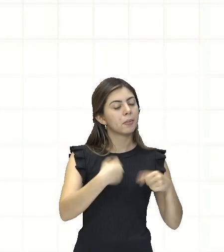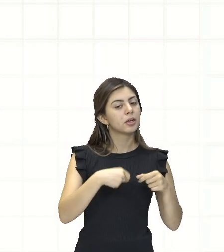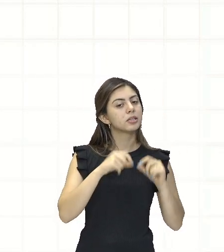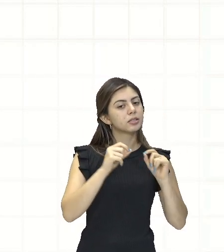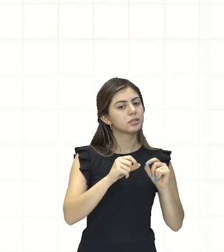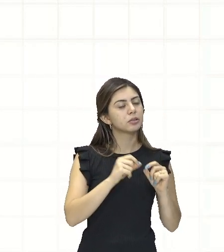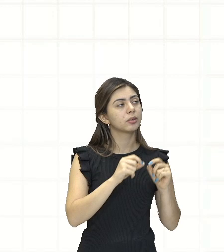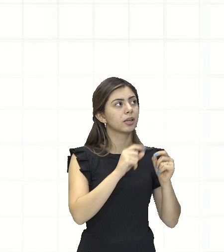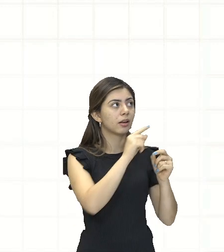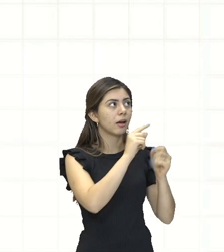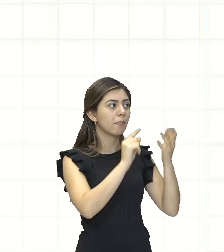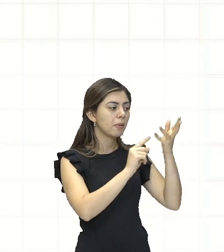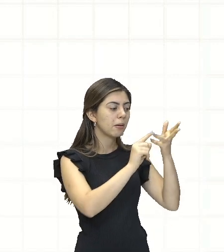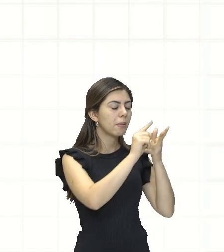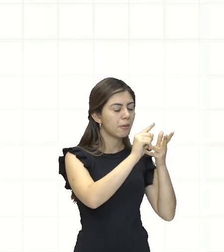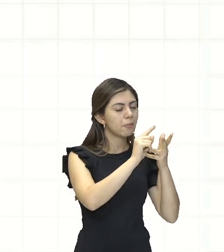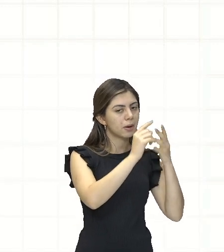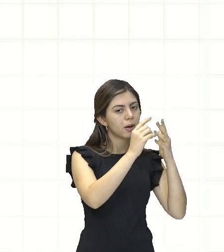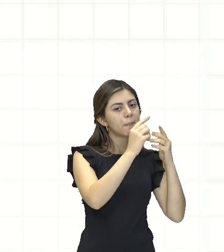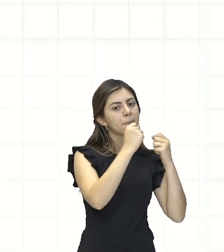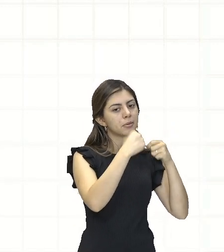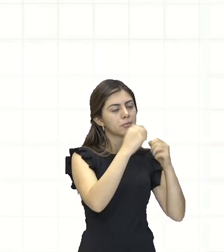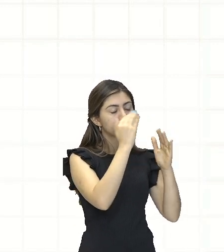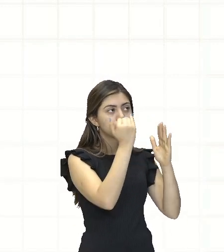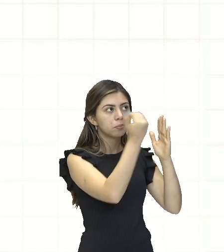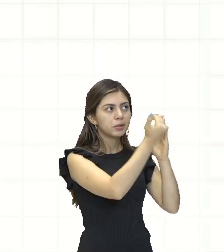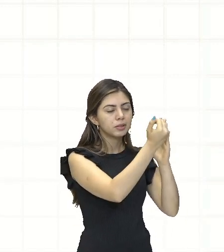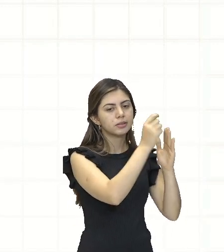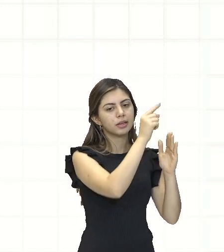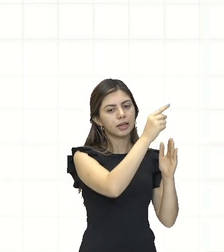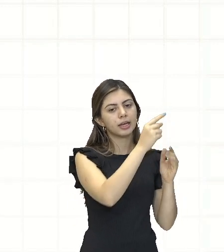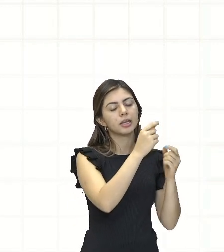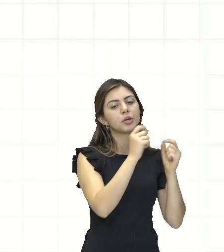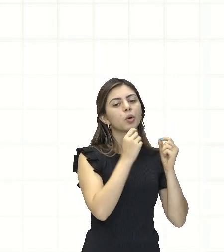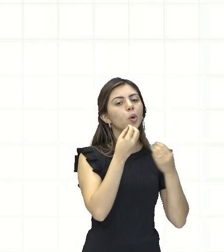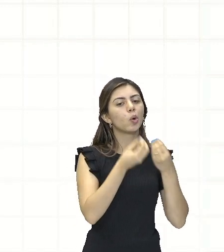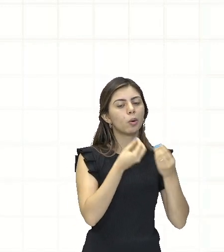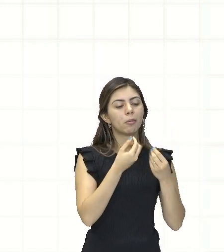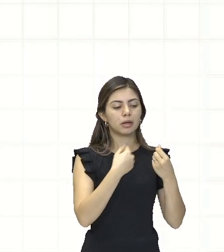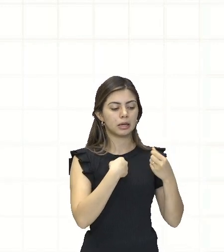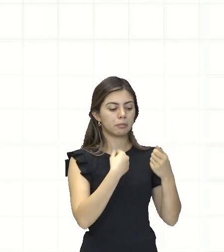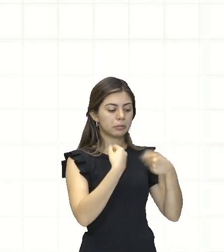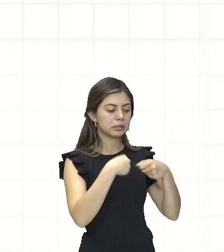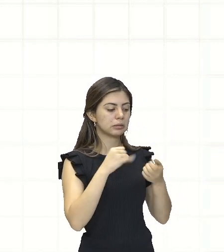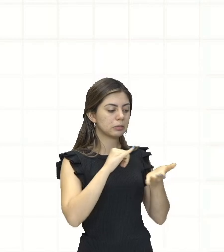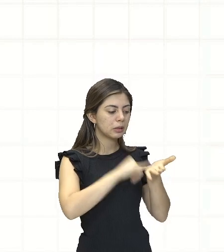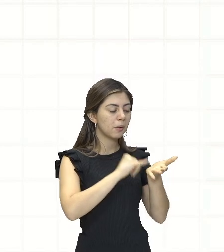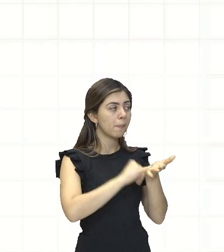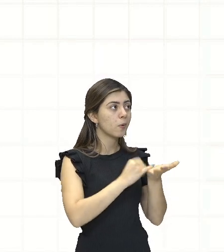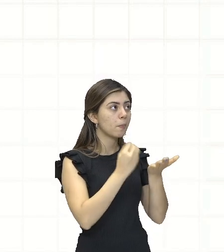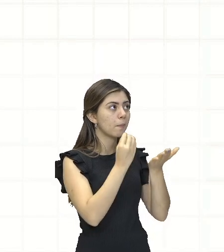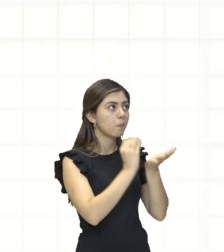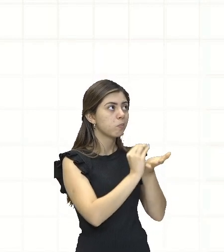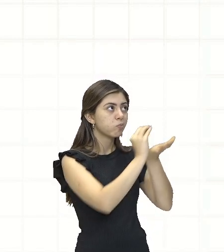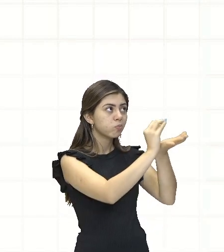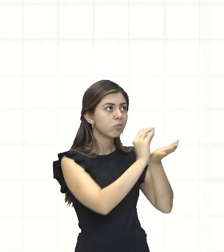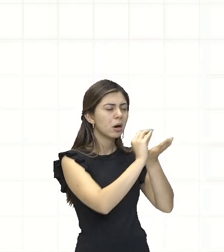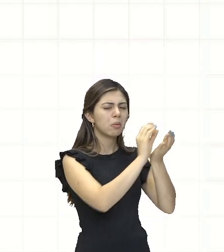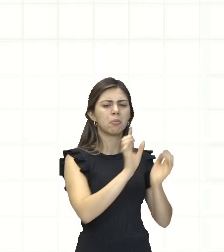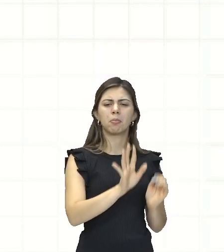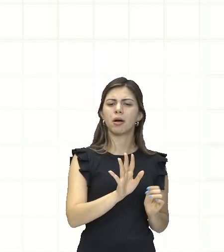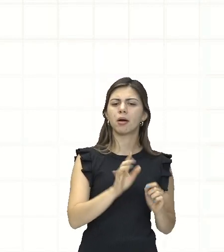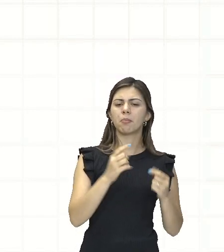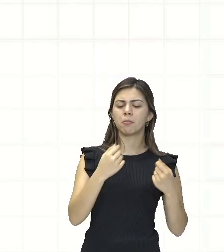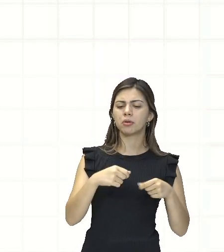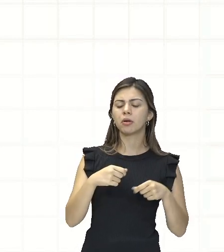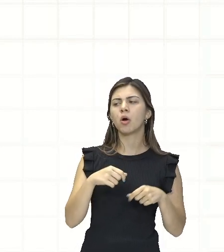este senhor feudal, através do pagamento de tributos, através do pagamento de impostos. Mas, professora, hoje também